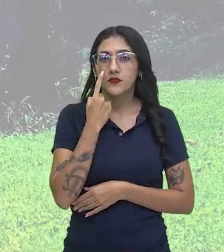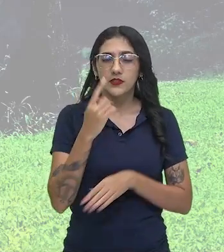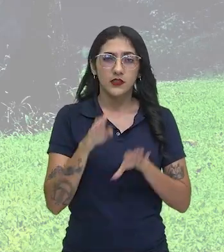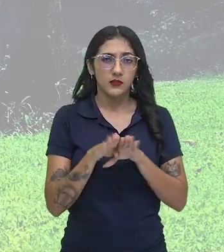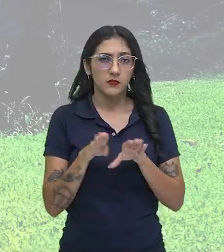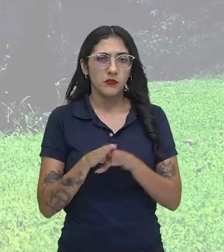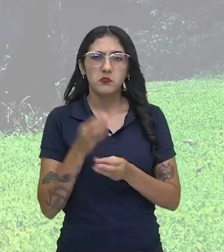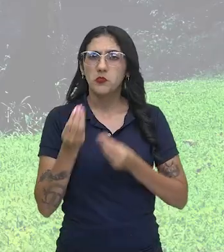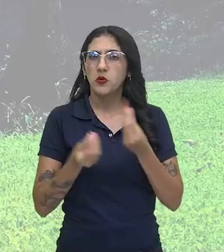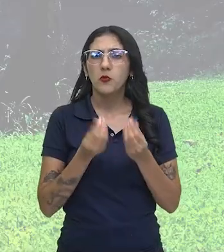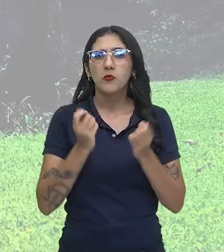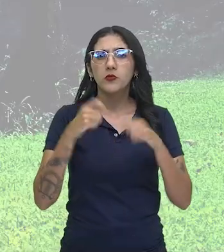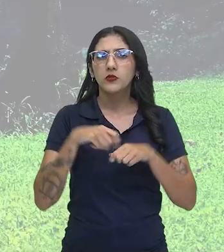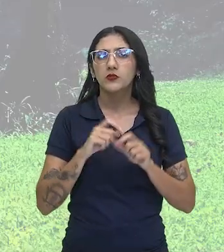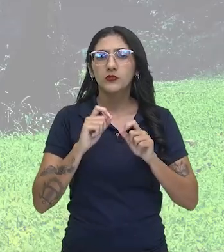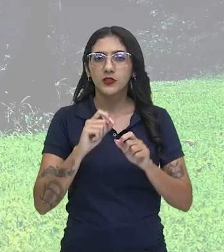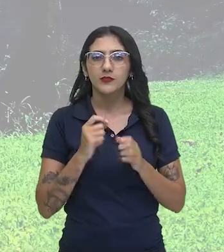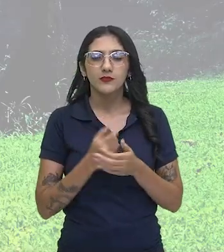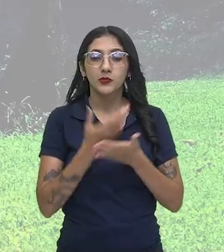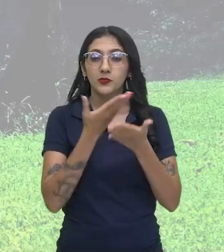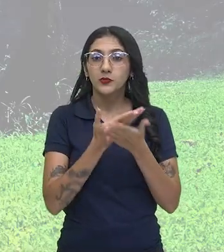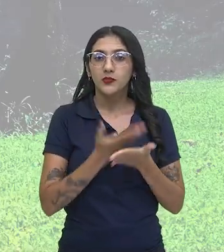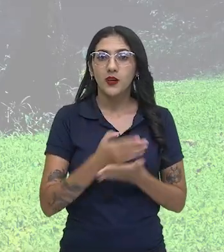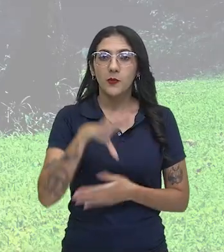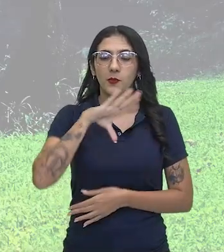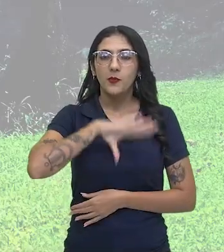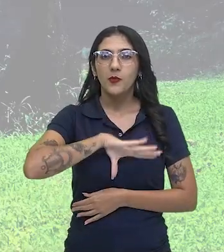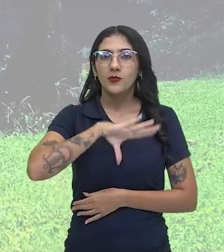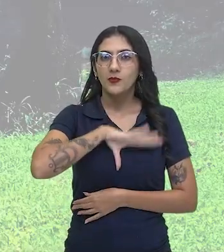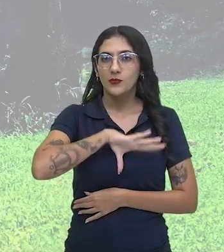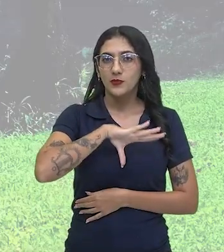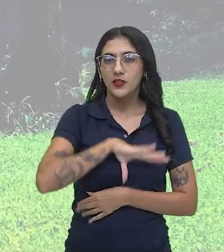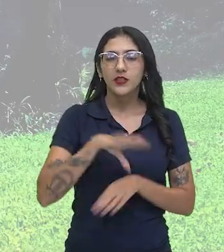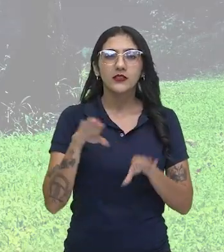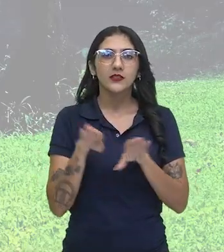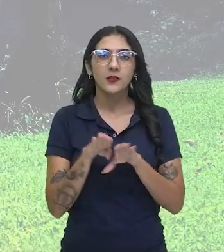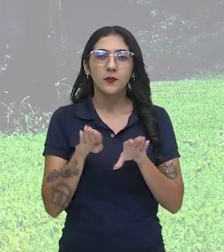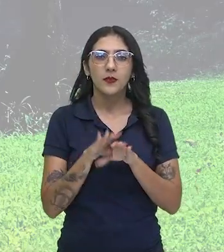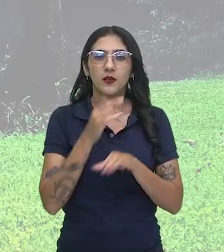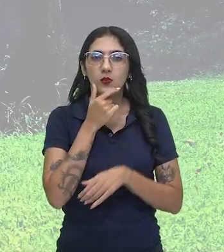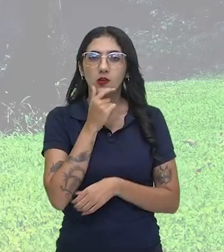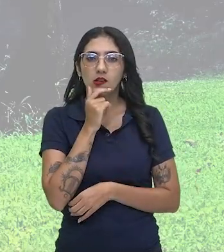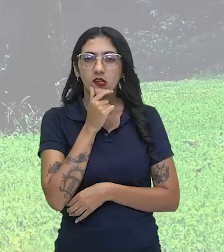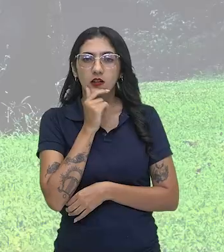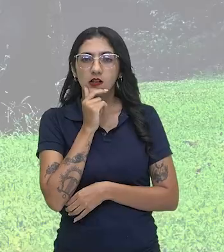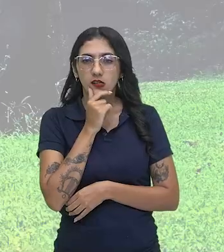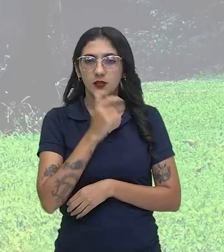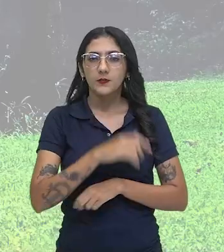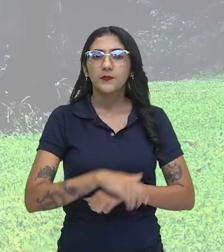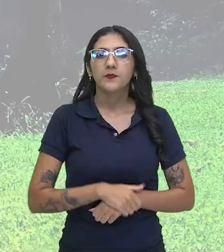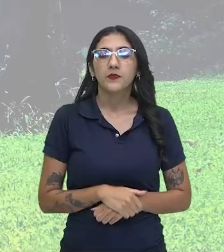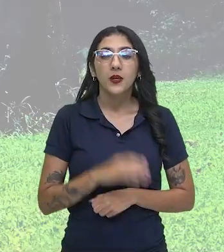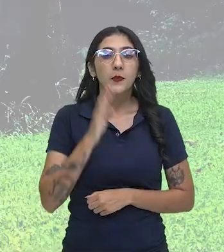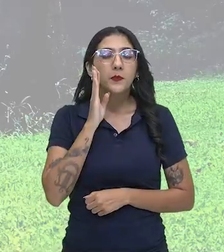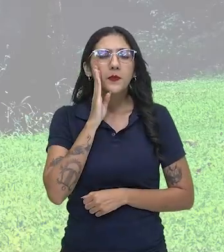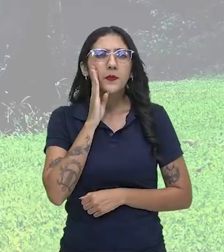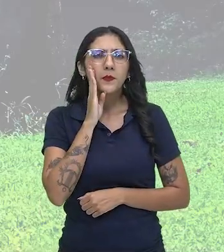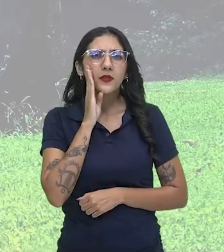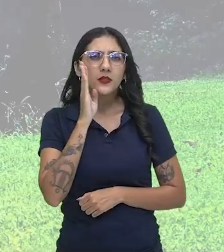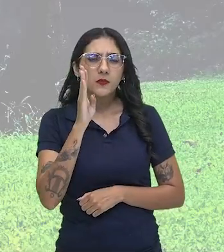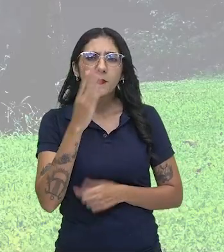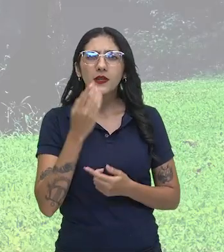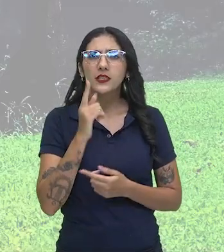gente pode trabalhar a língua portuguesa Sim. e a língua inglesa, especificamente falando sobre essa questão